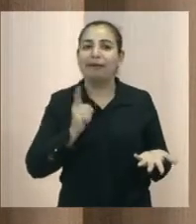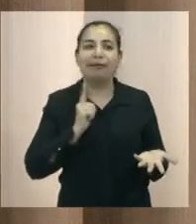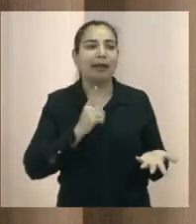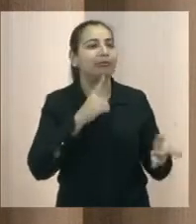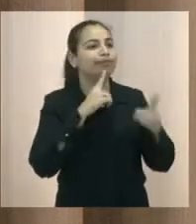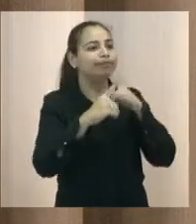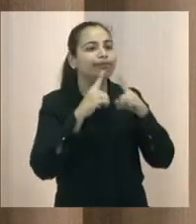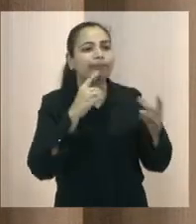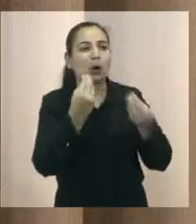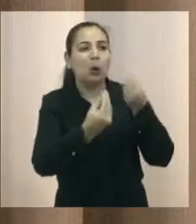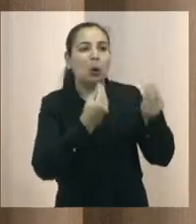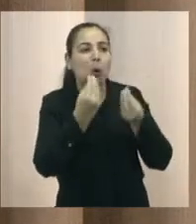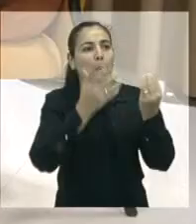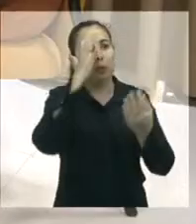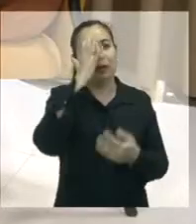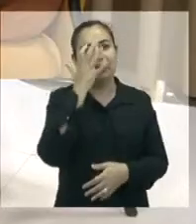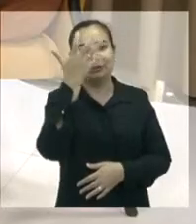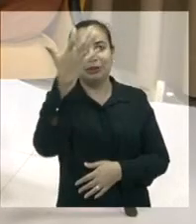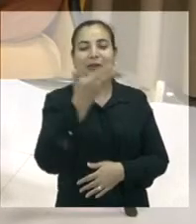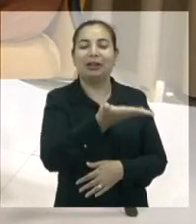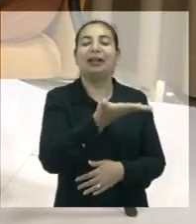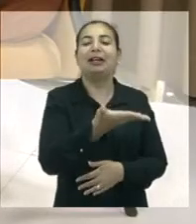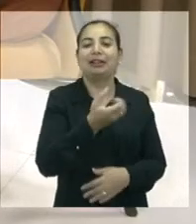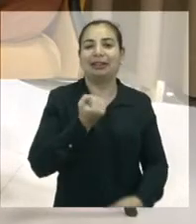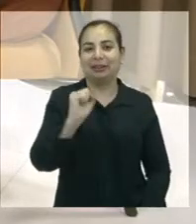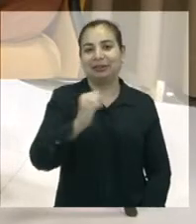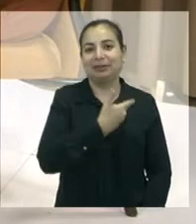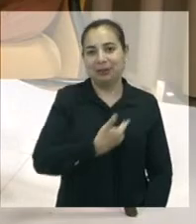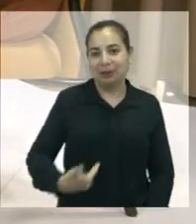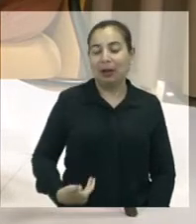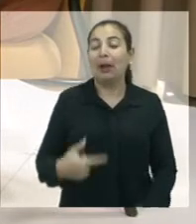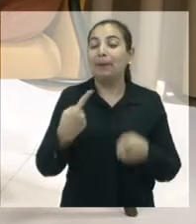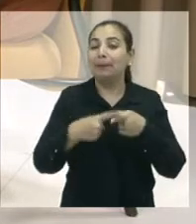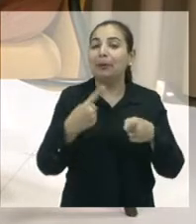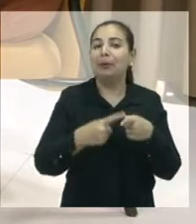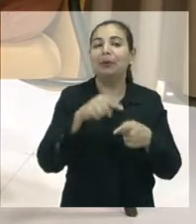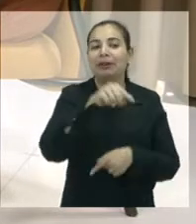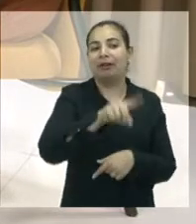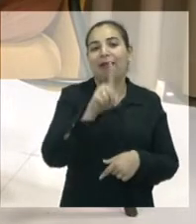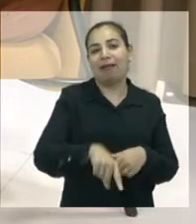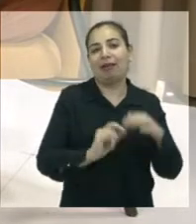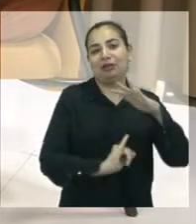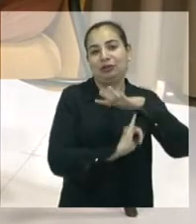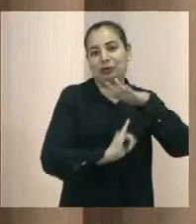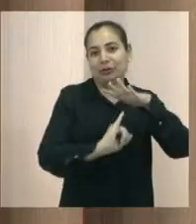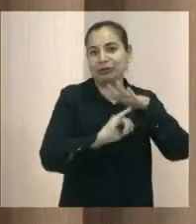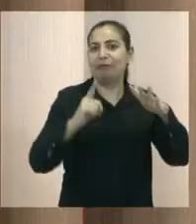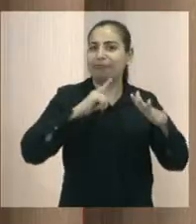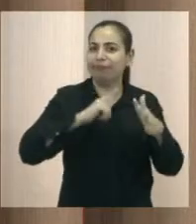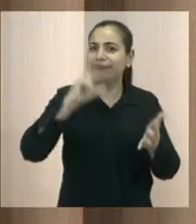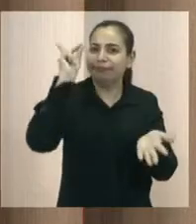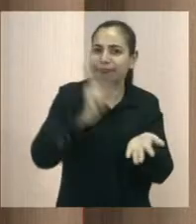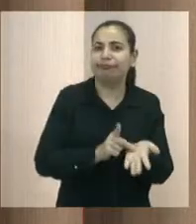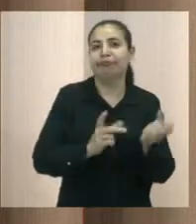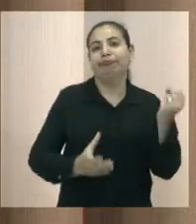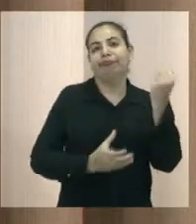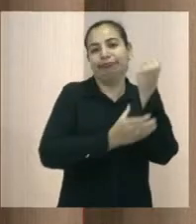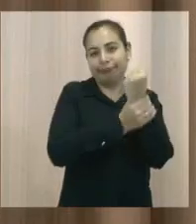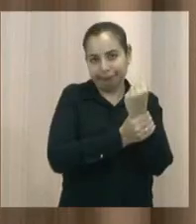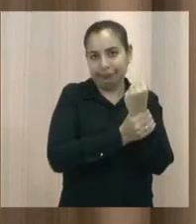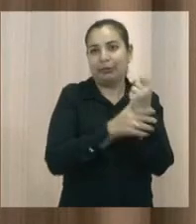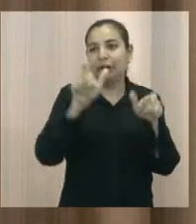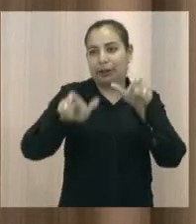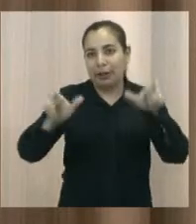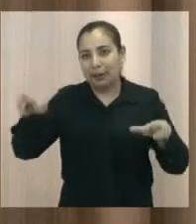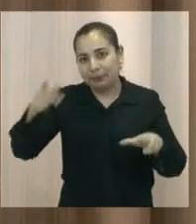né, buscando justamente essa retaguarda que a doutora Elizabeth falava, porque é a instituição que realmente garante, né, os direitos não só